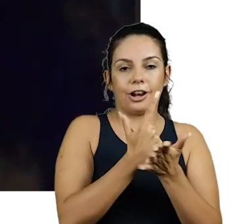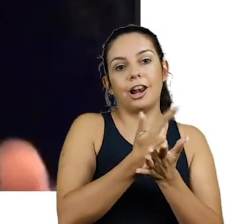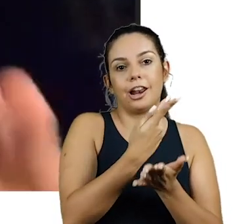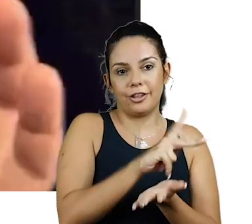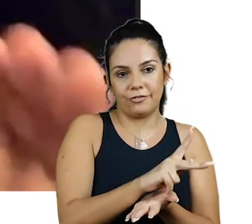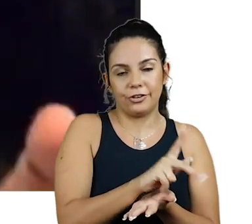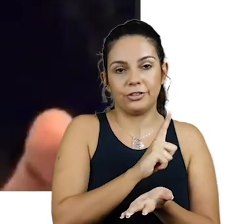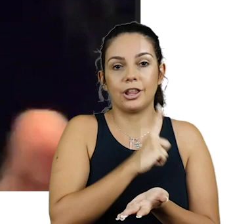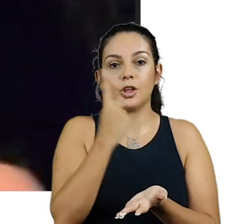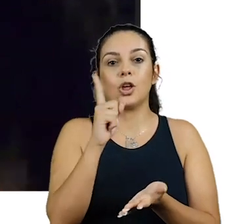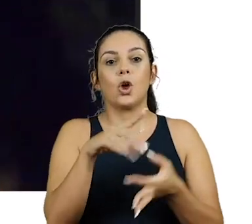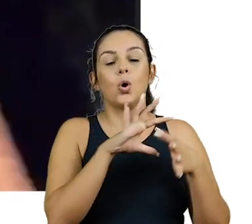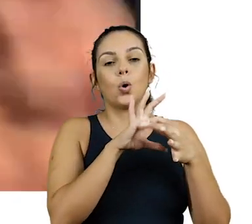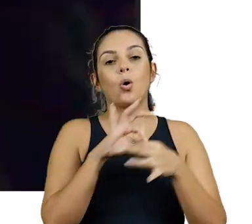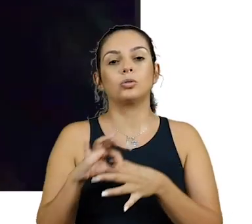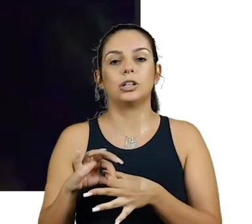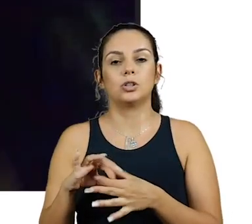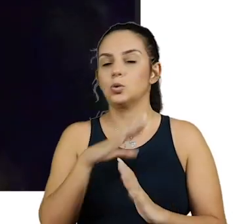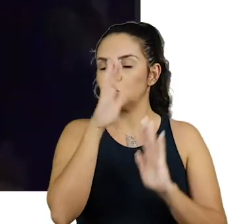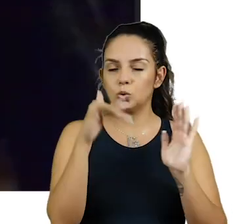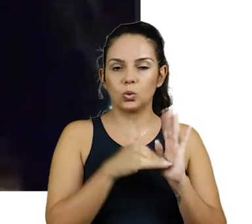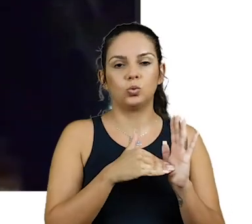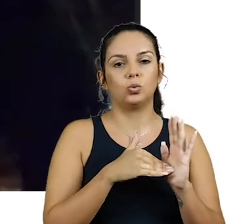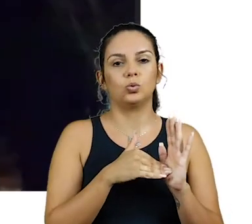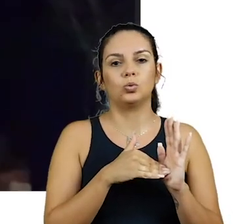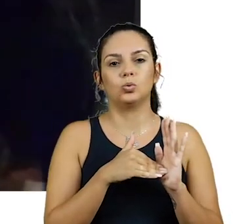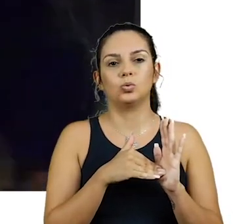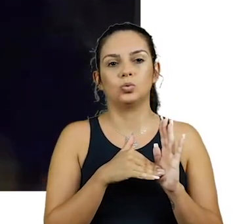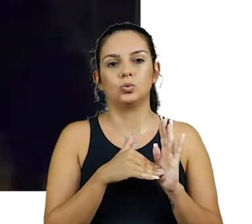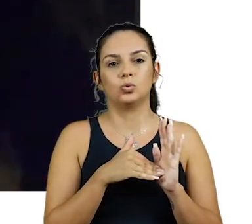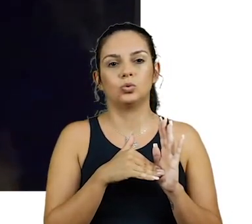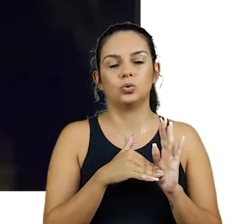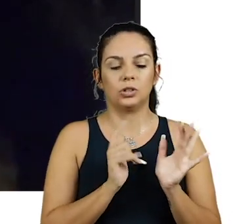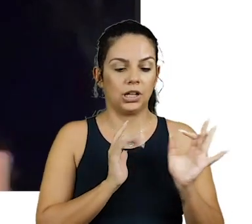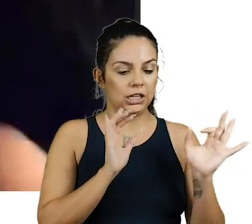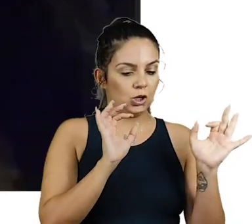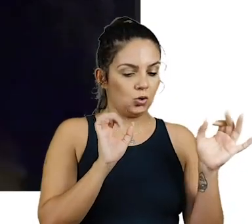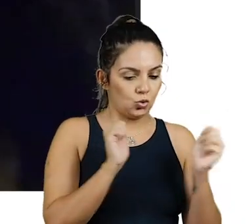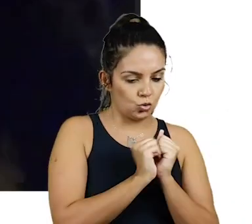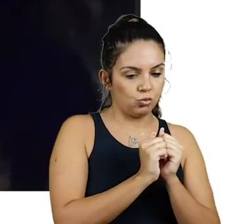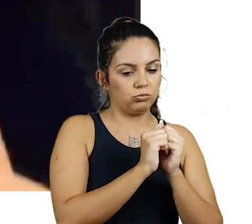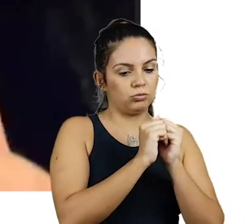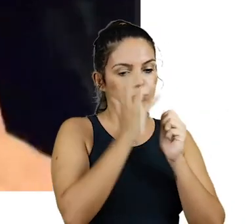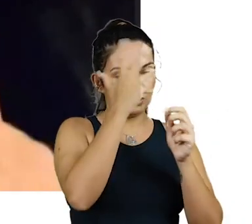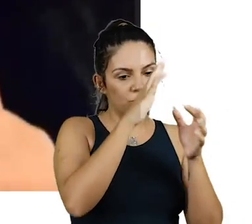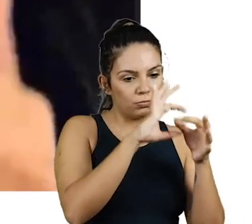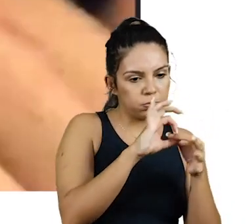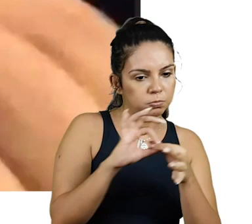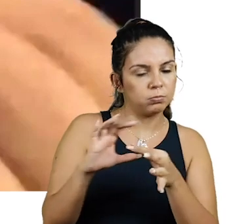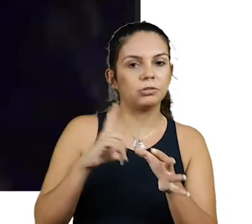O que você tem é um contexto. Tudo está ali encaixado, bonito,